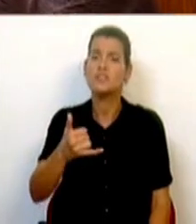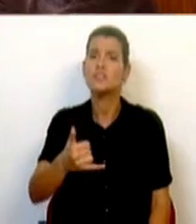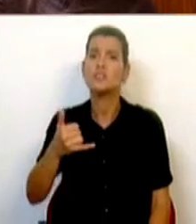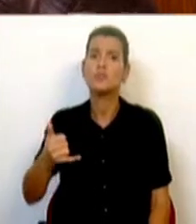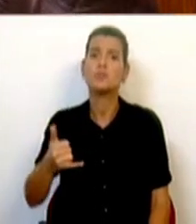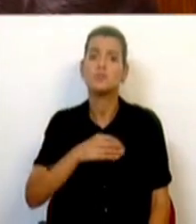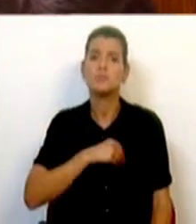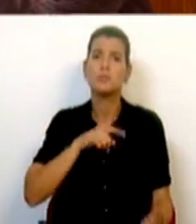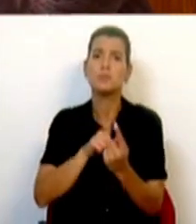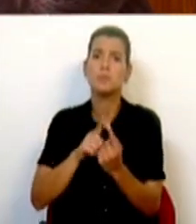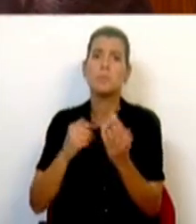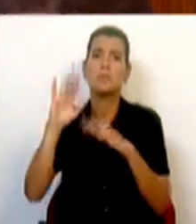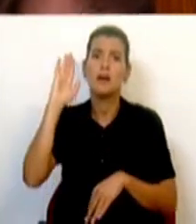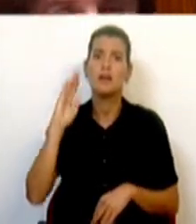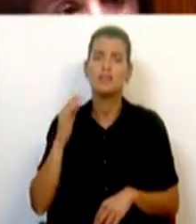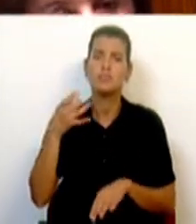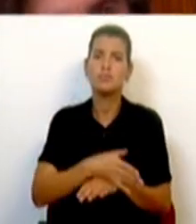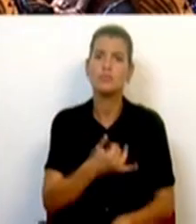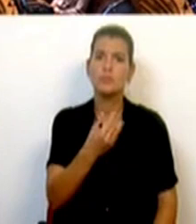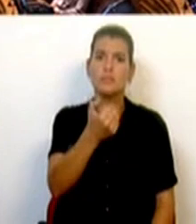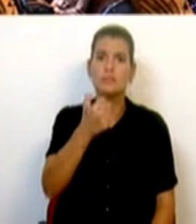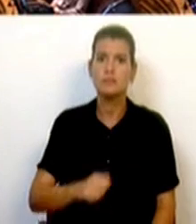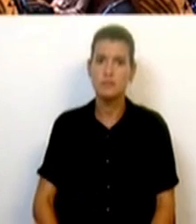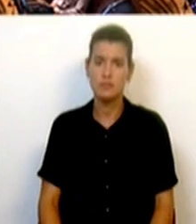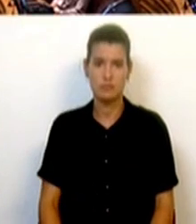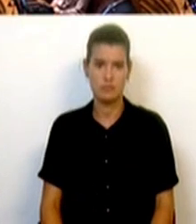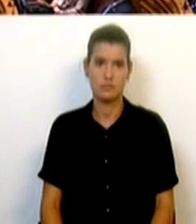755.622 consultas do que tínhamos em